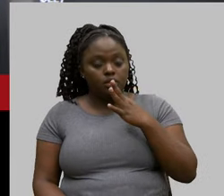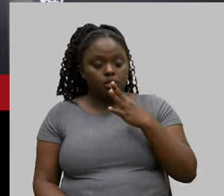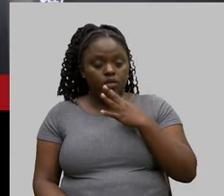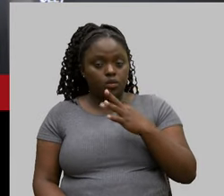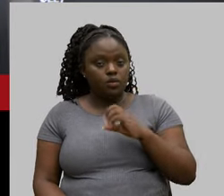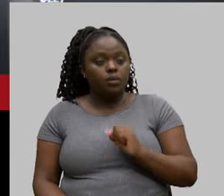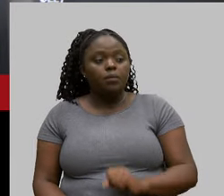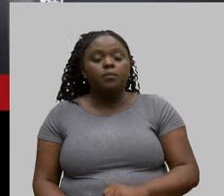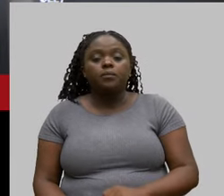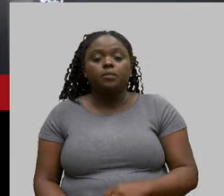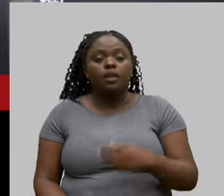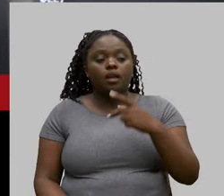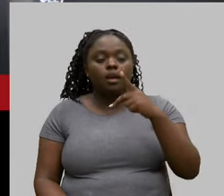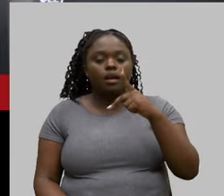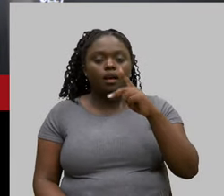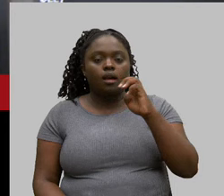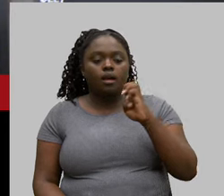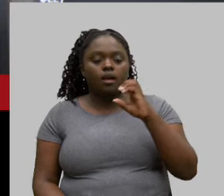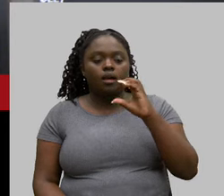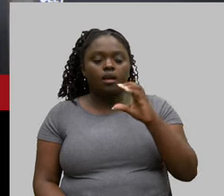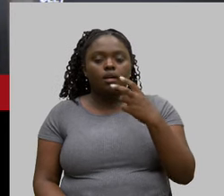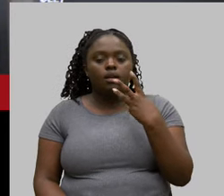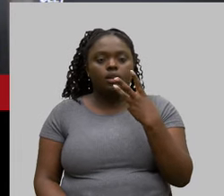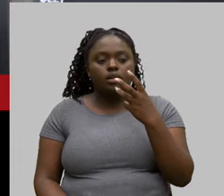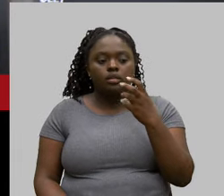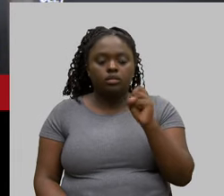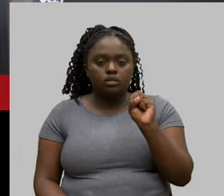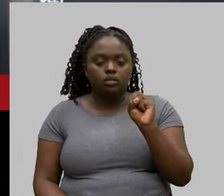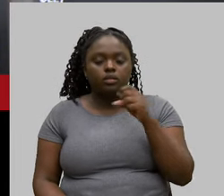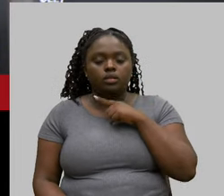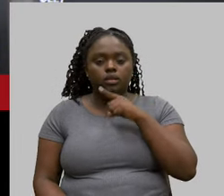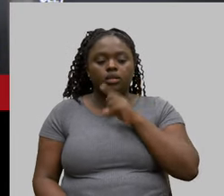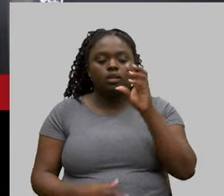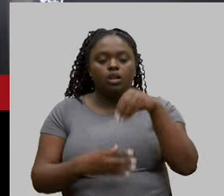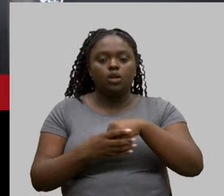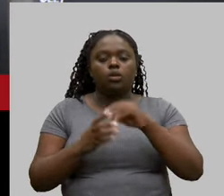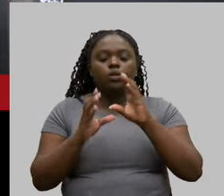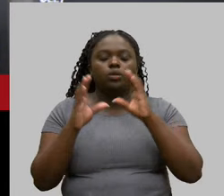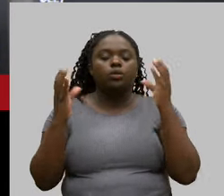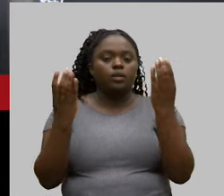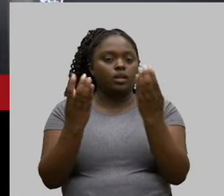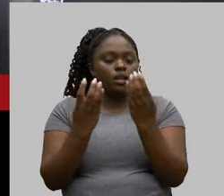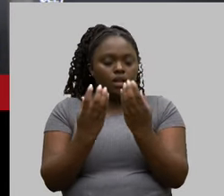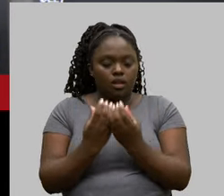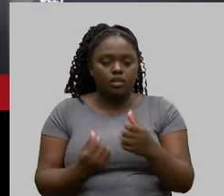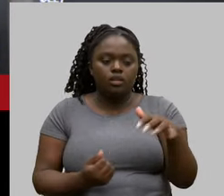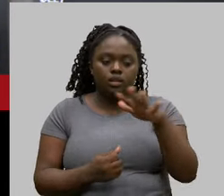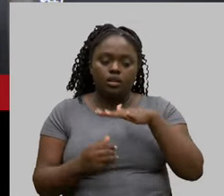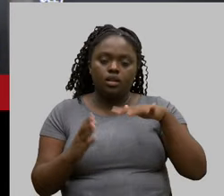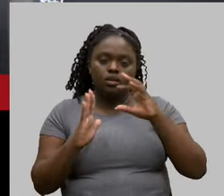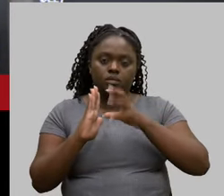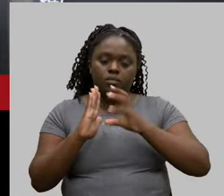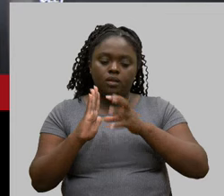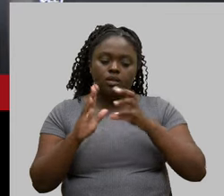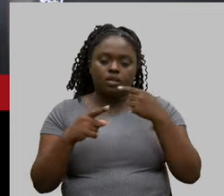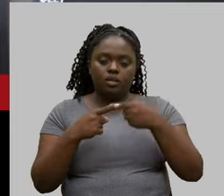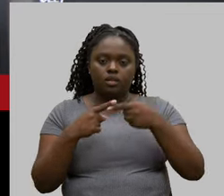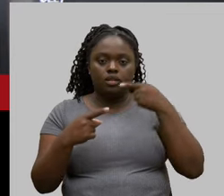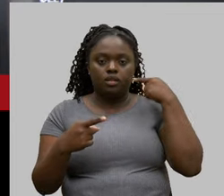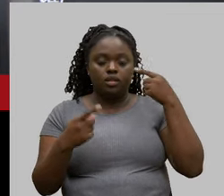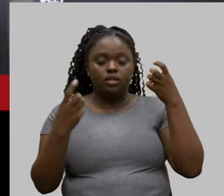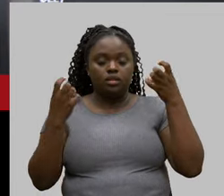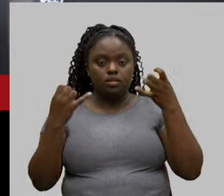que vem tramitando no no Congresso lá inclusive com o regime especial a partir da semana passada que diz o